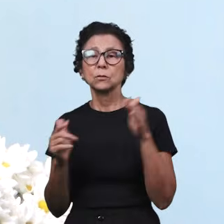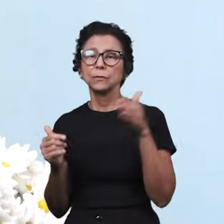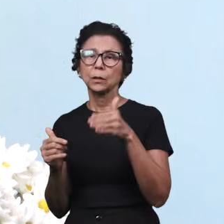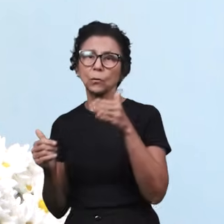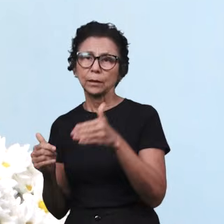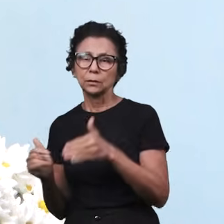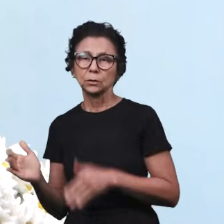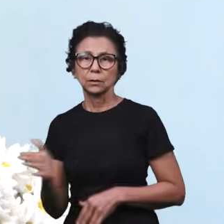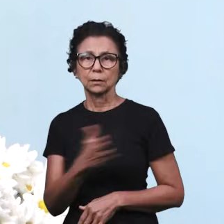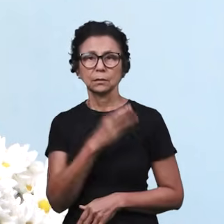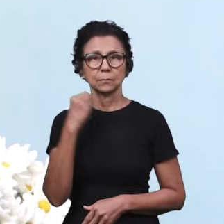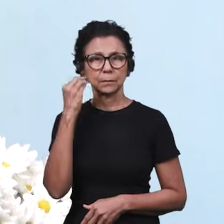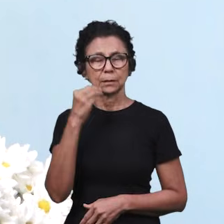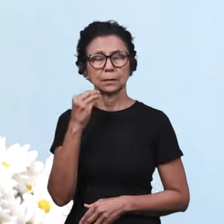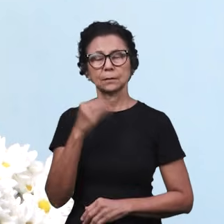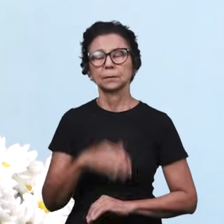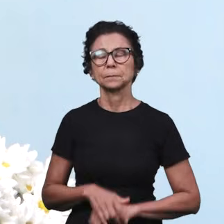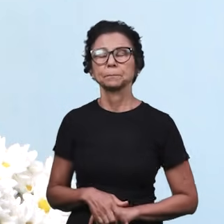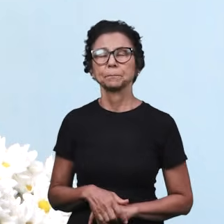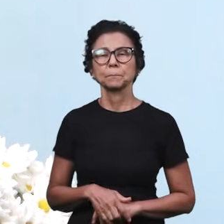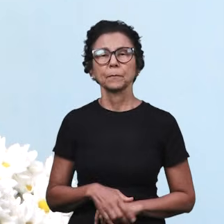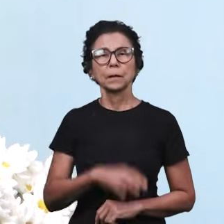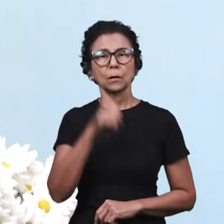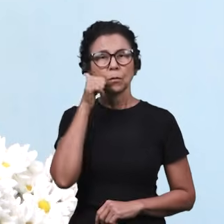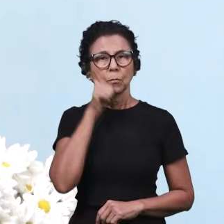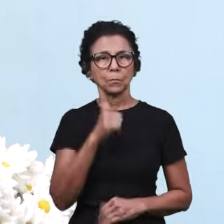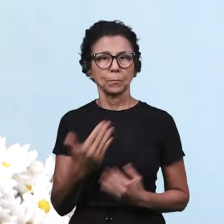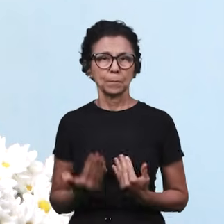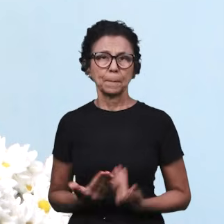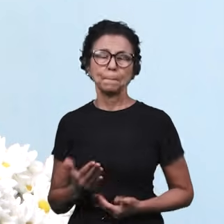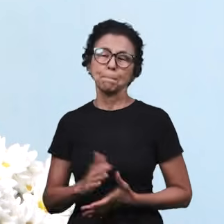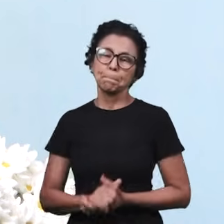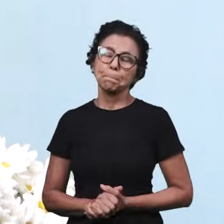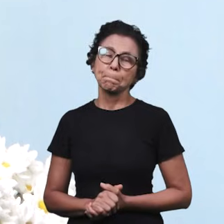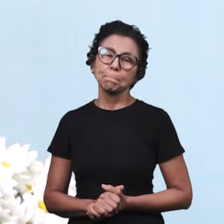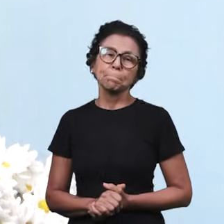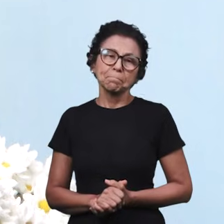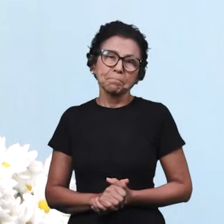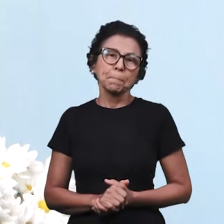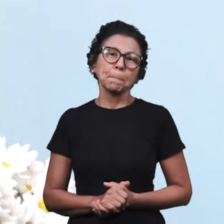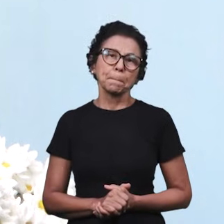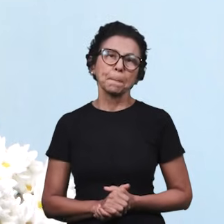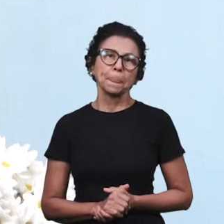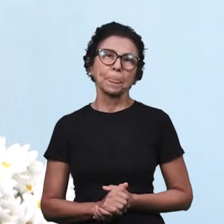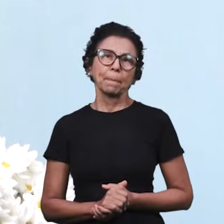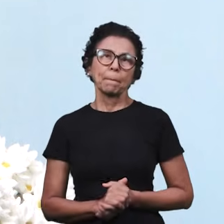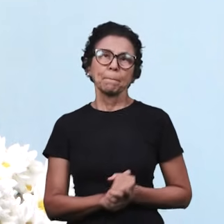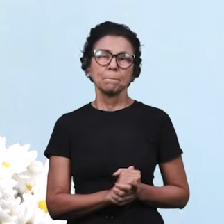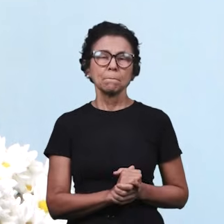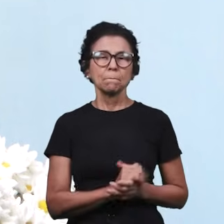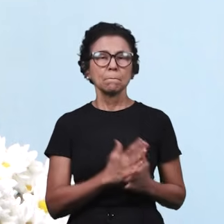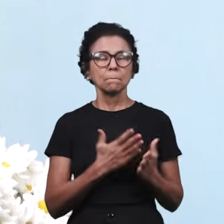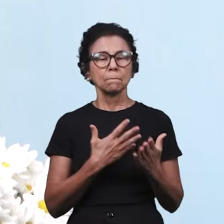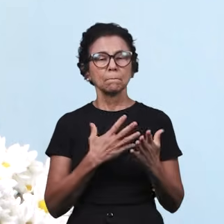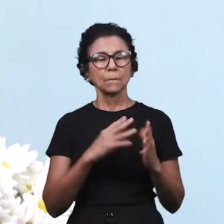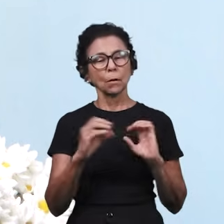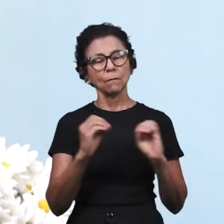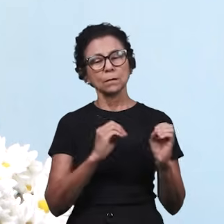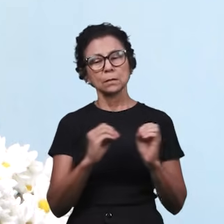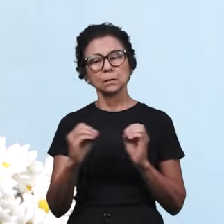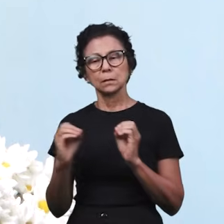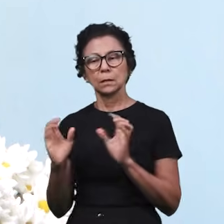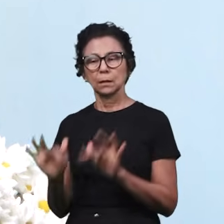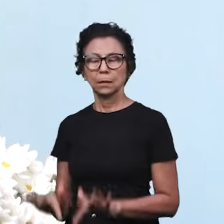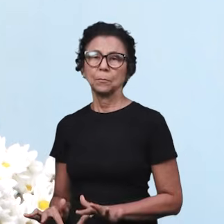rápida sobre uma irmã que acabou, né, a oficina, e agora,